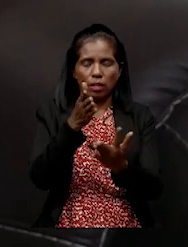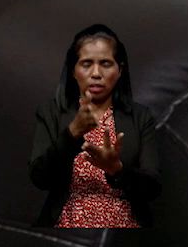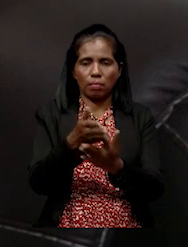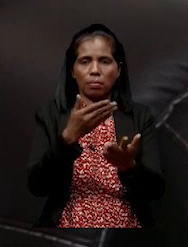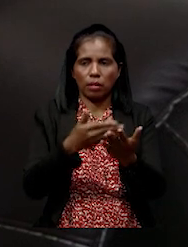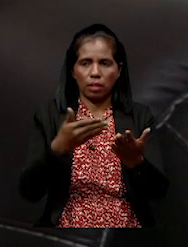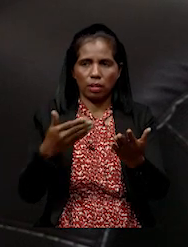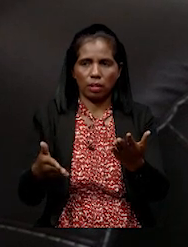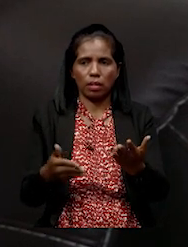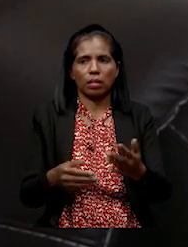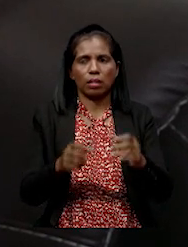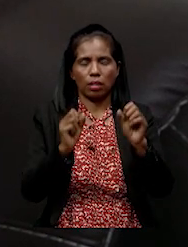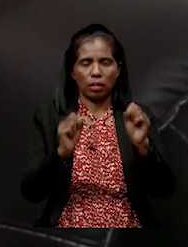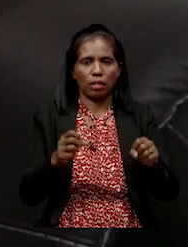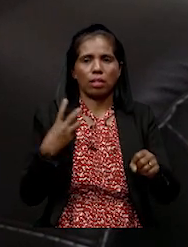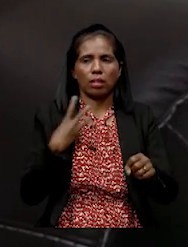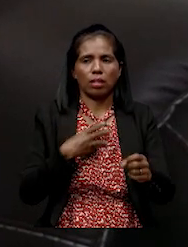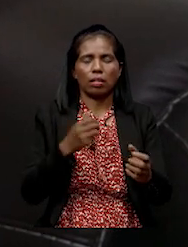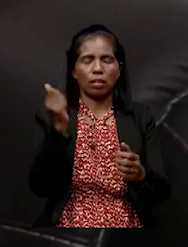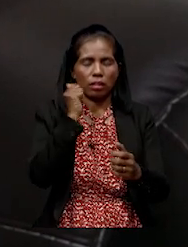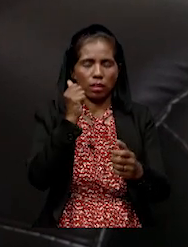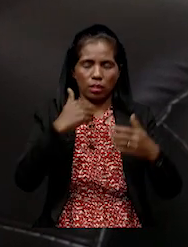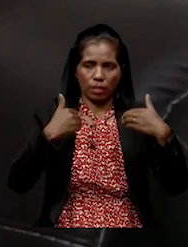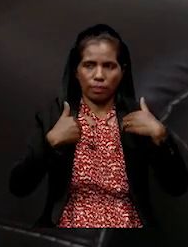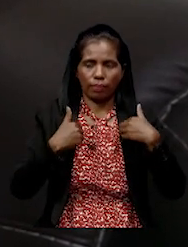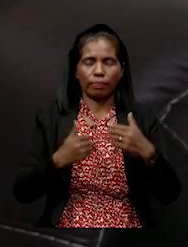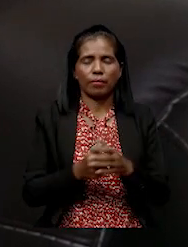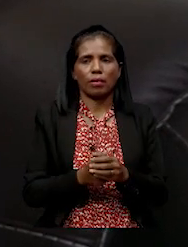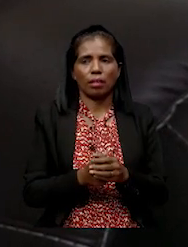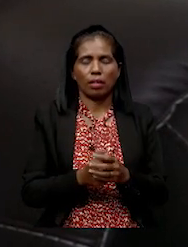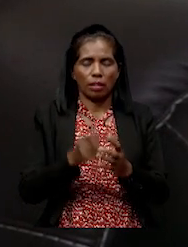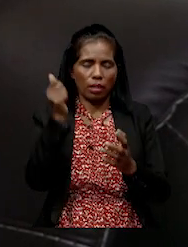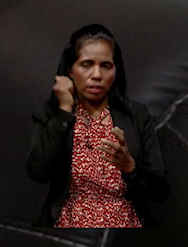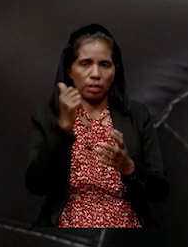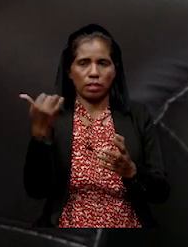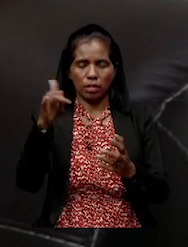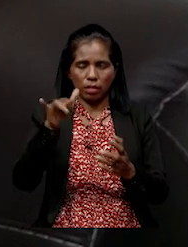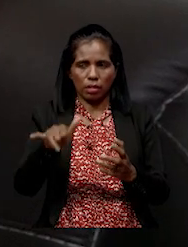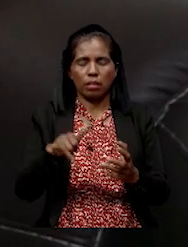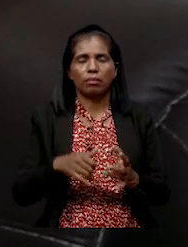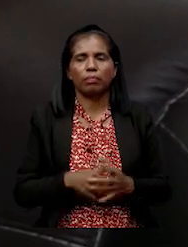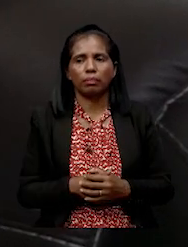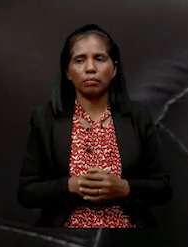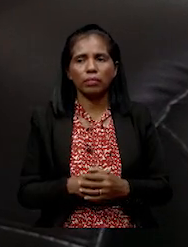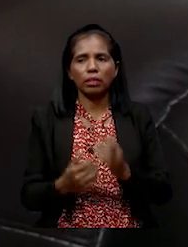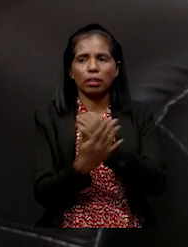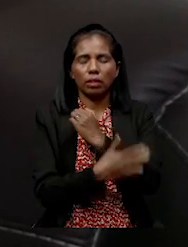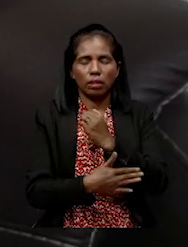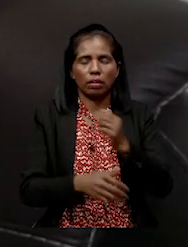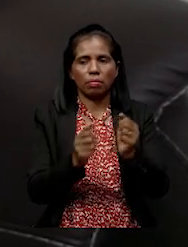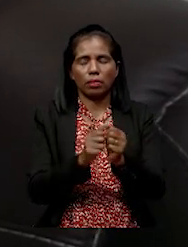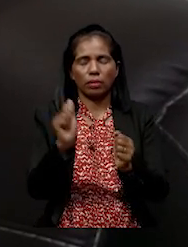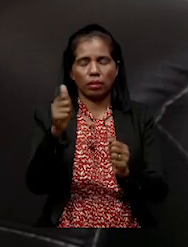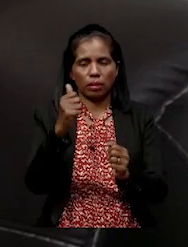bem, para o progresso de bem, a ASEAN e a ONA. A ASEAN será minha países na Sanununé,